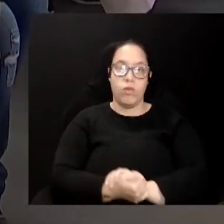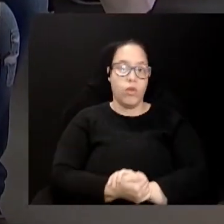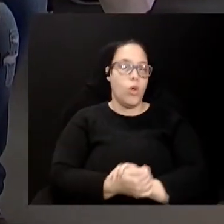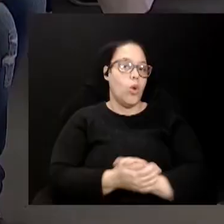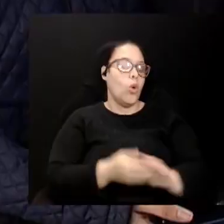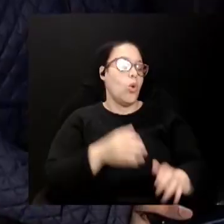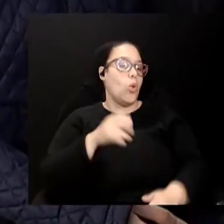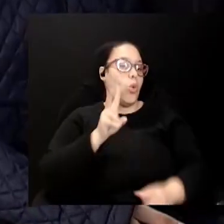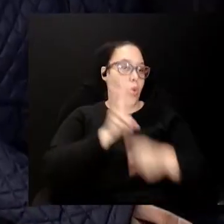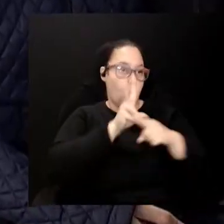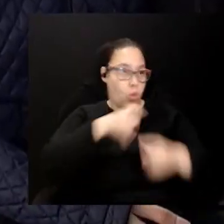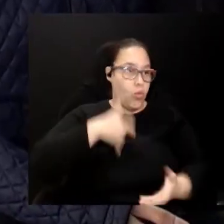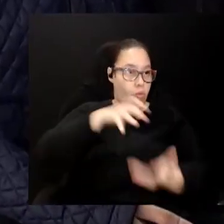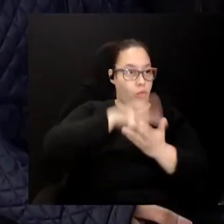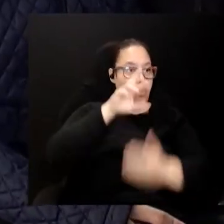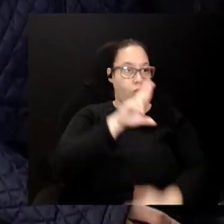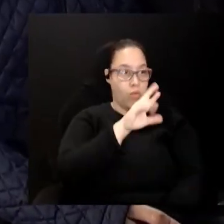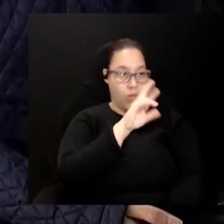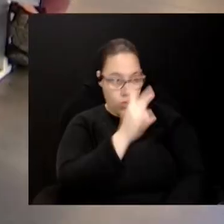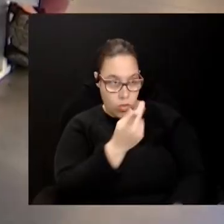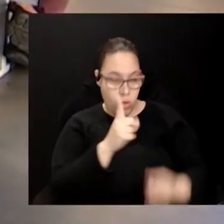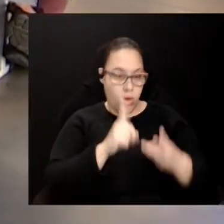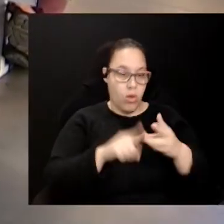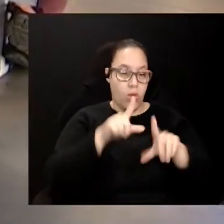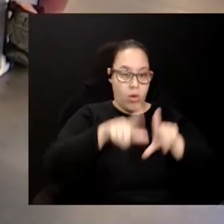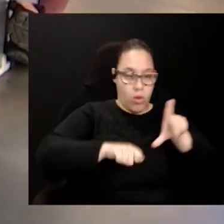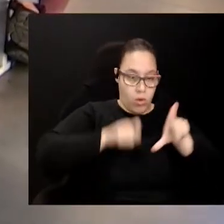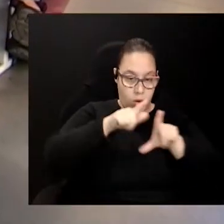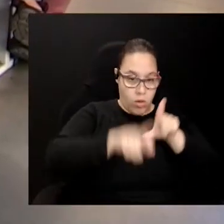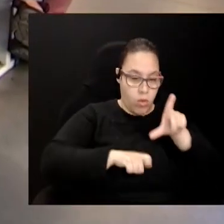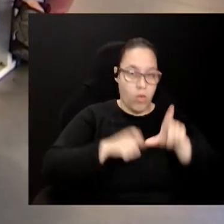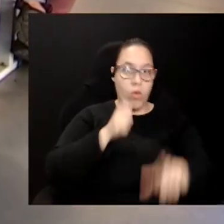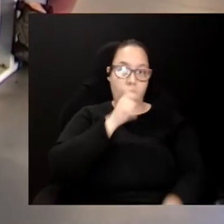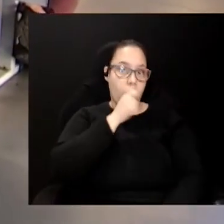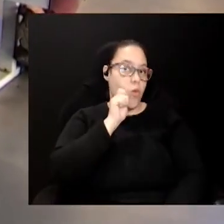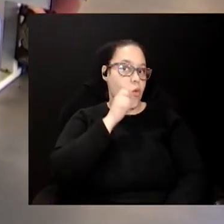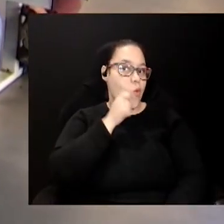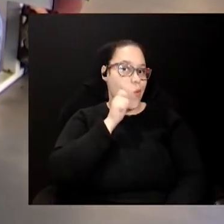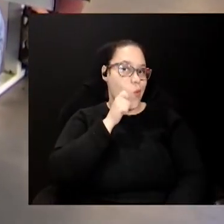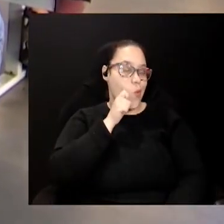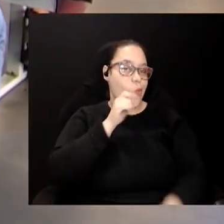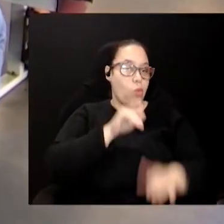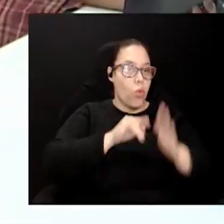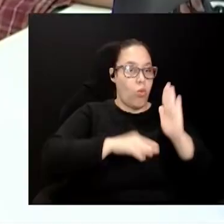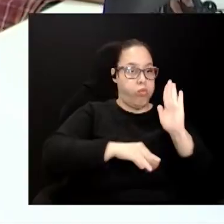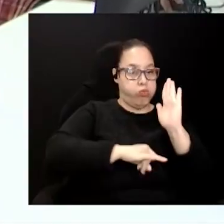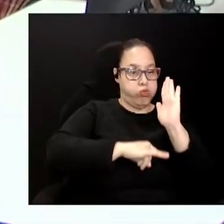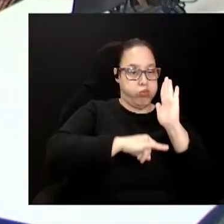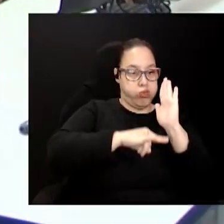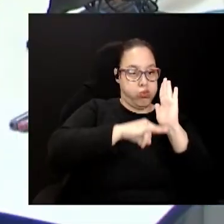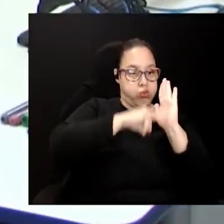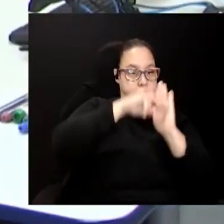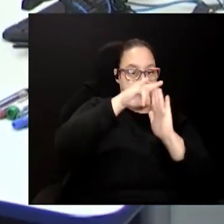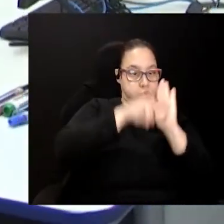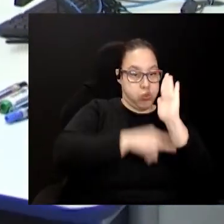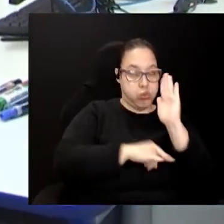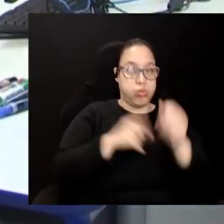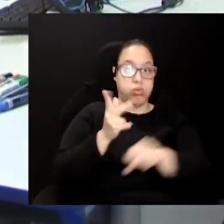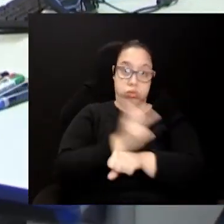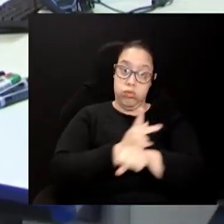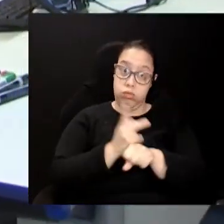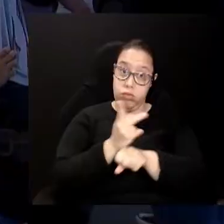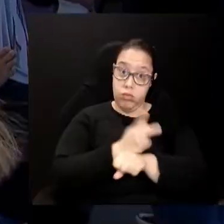recursos humanos, logística, padeiro, empilhadeirista e entre os mais procurados está o de